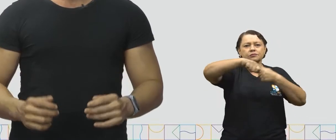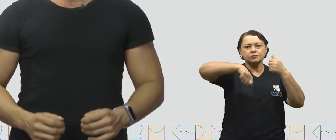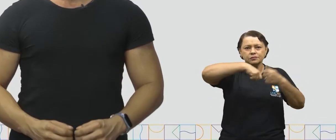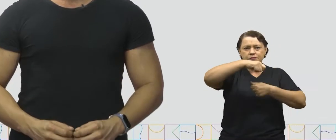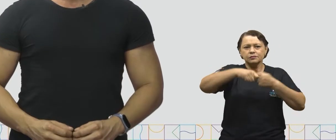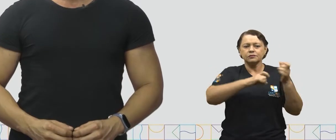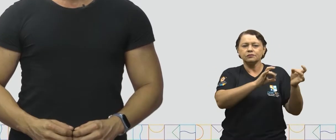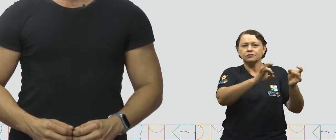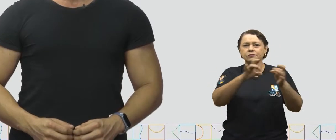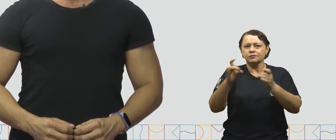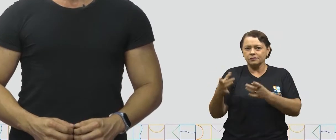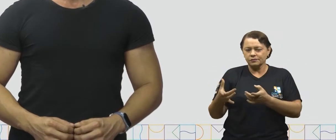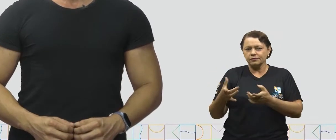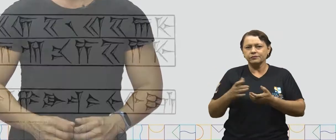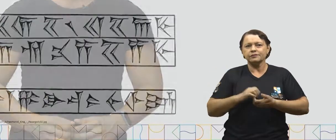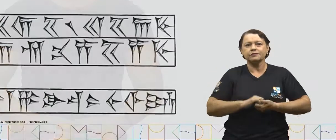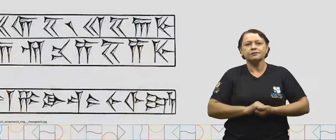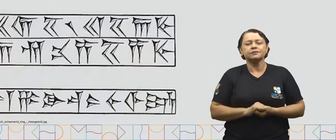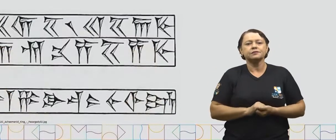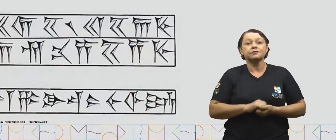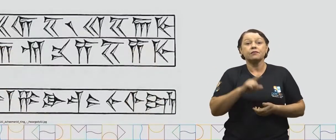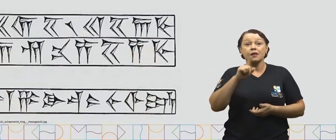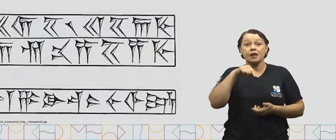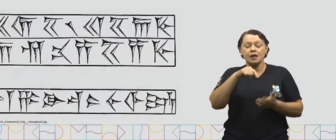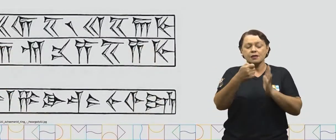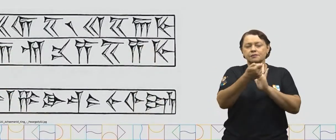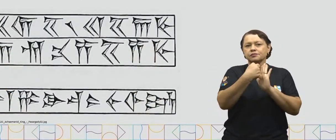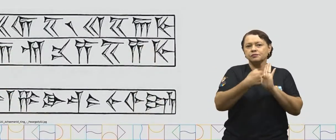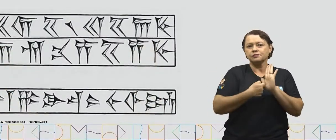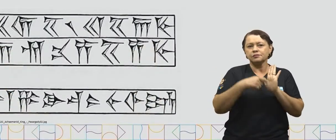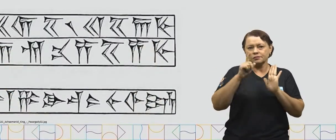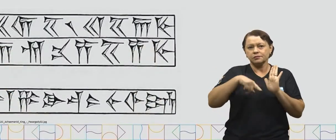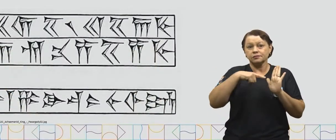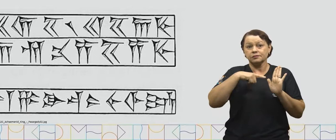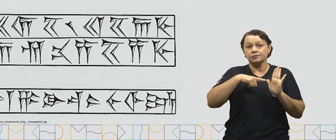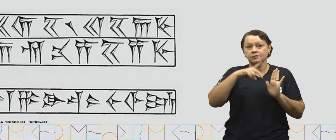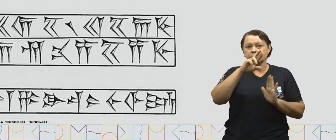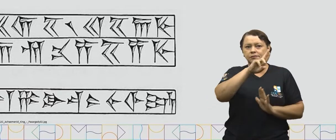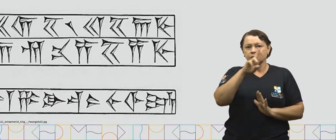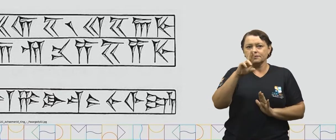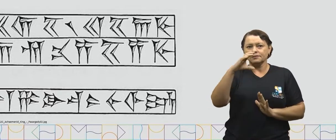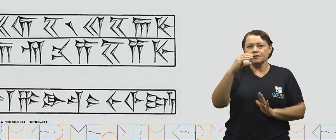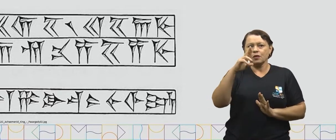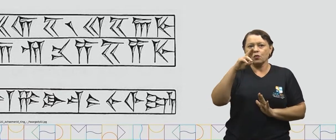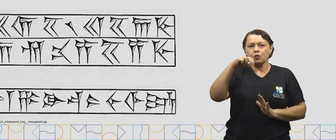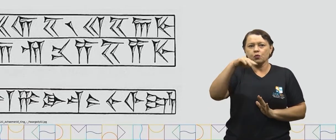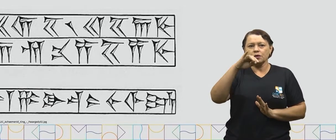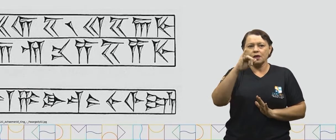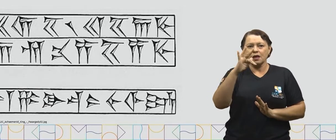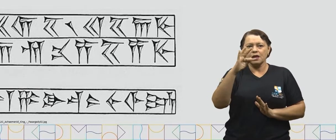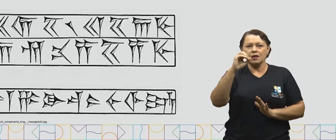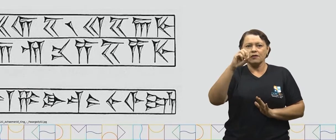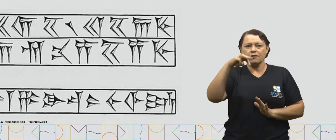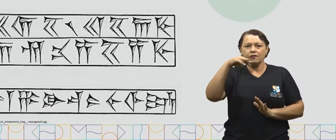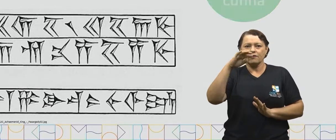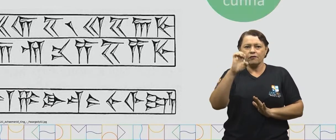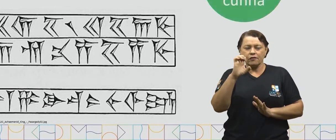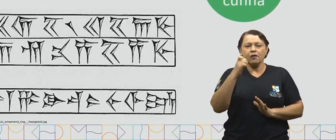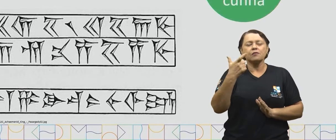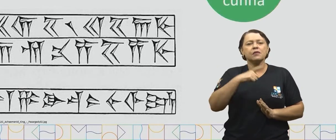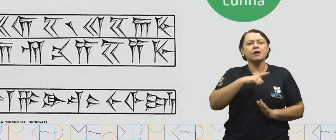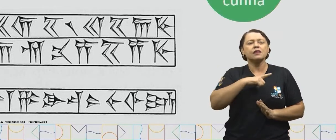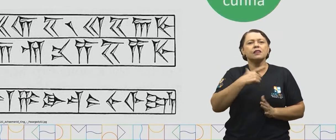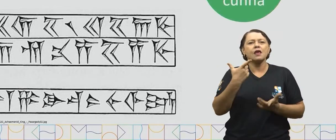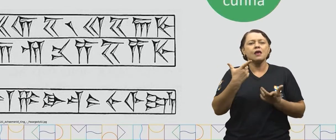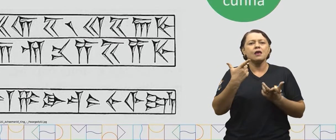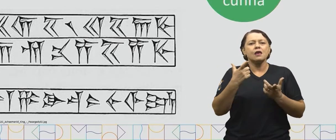às transações comerciais. Essa escrita é chamada assim porque cuneiforme quer dizer